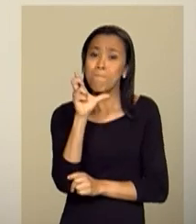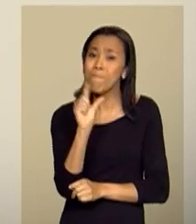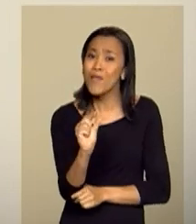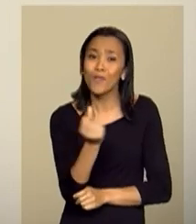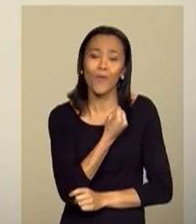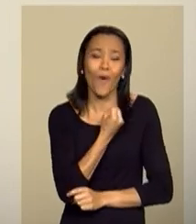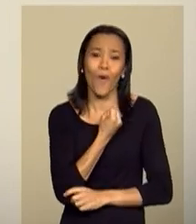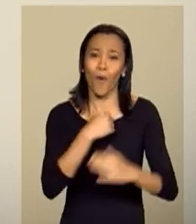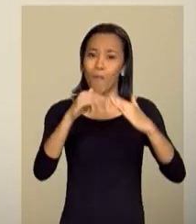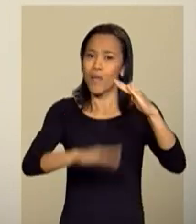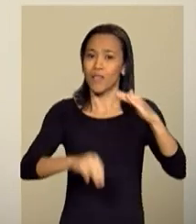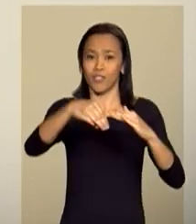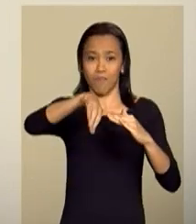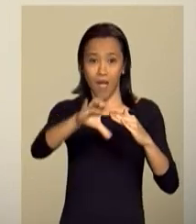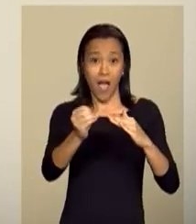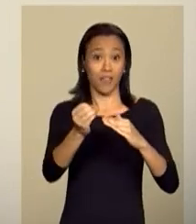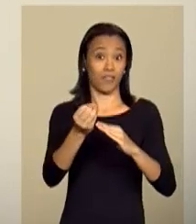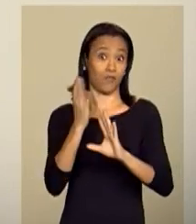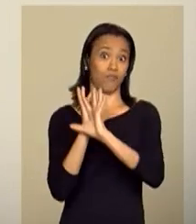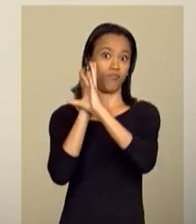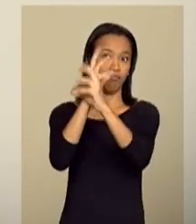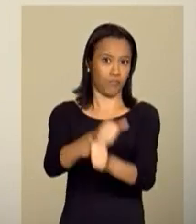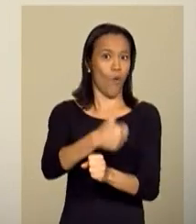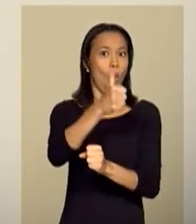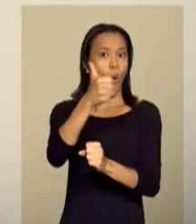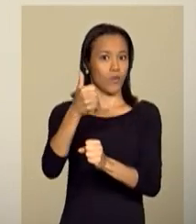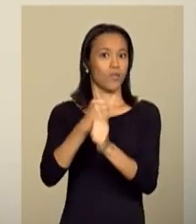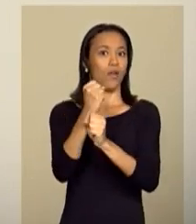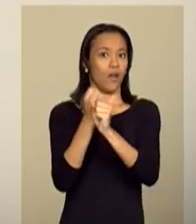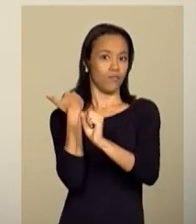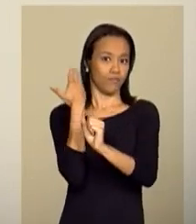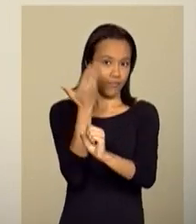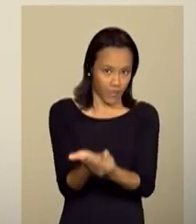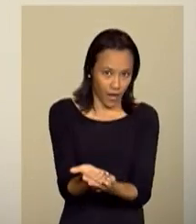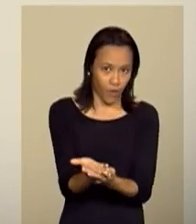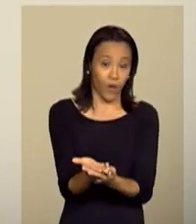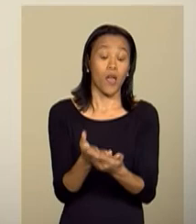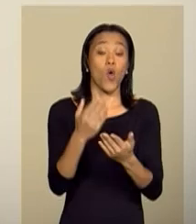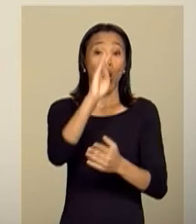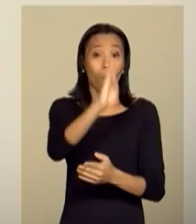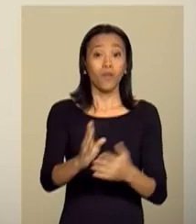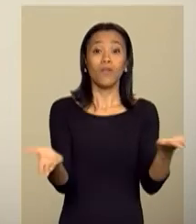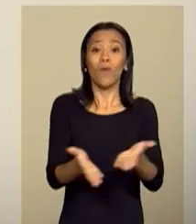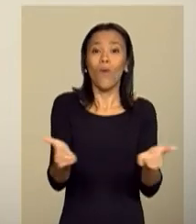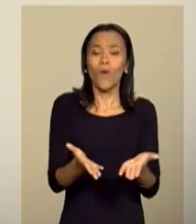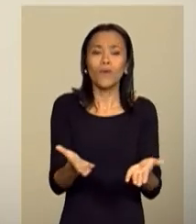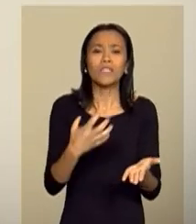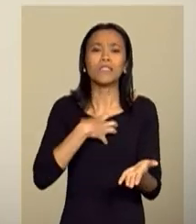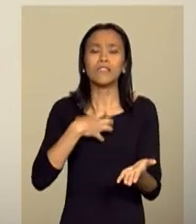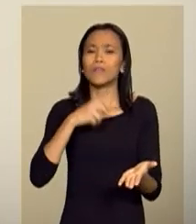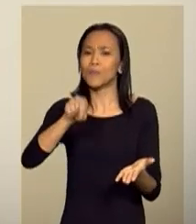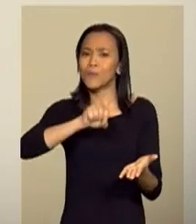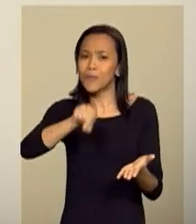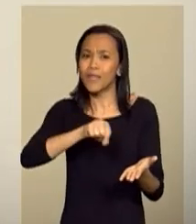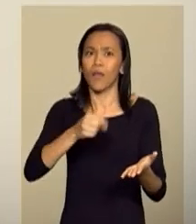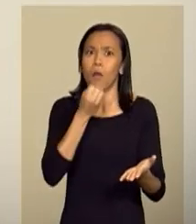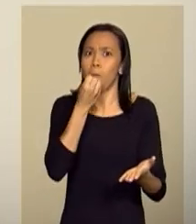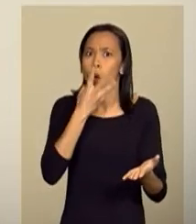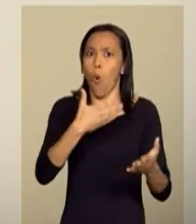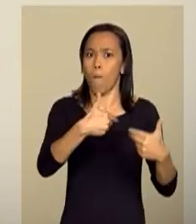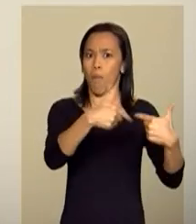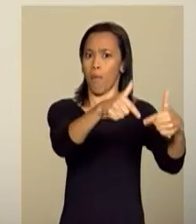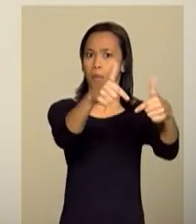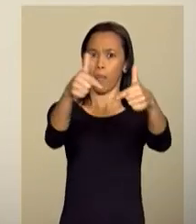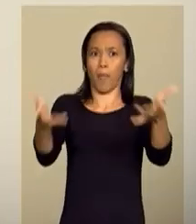para os meses de Março dos últimos 11 anos Isso mostra Luciano que o Brasil vive hoje Praticamente em pleno emprego